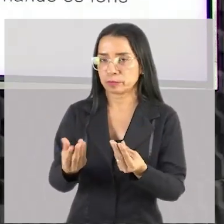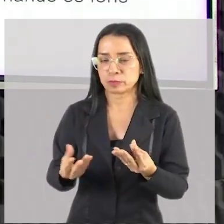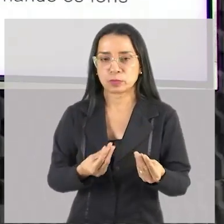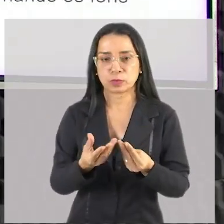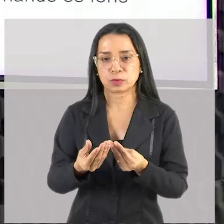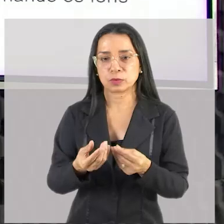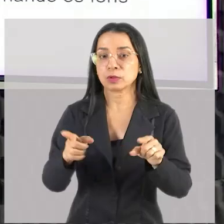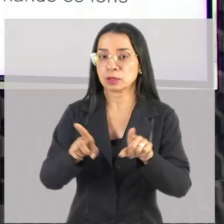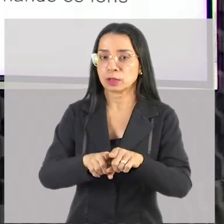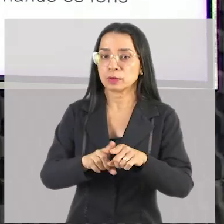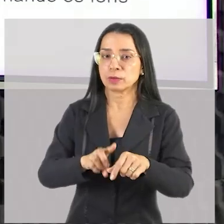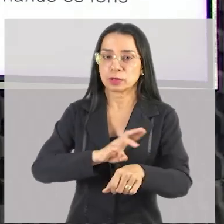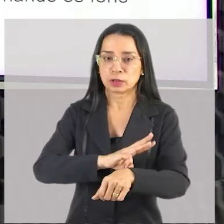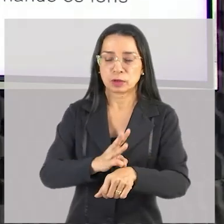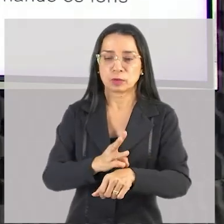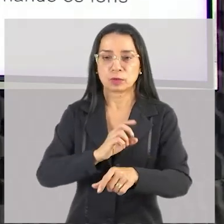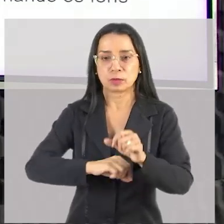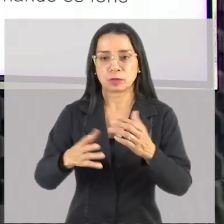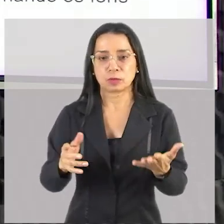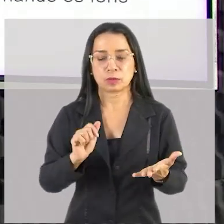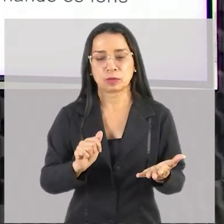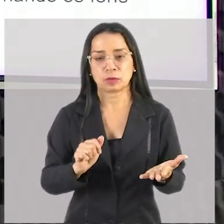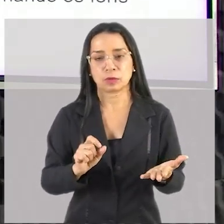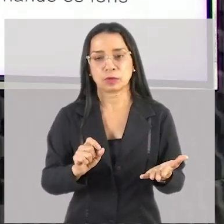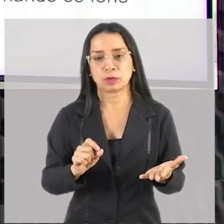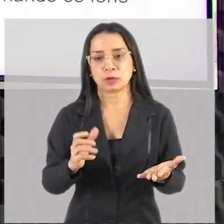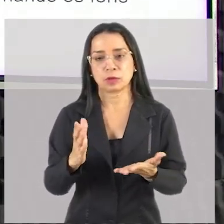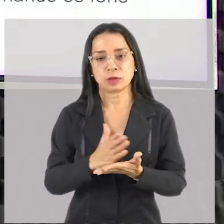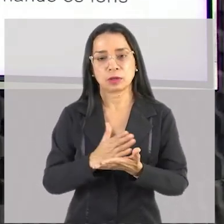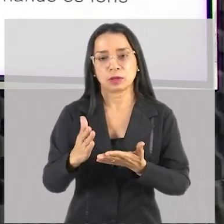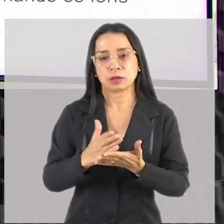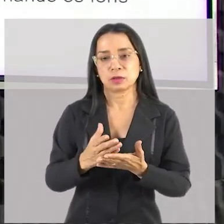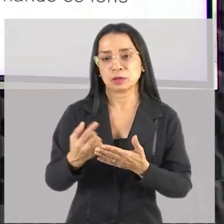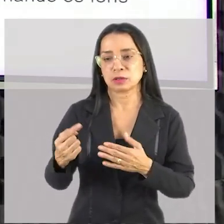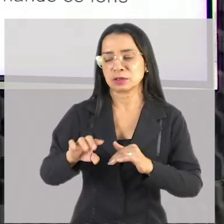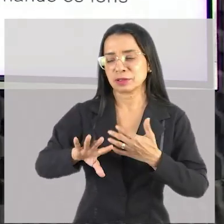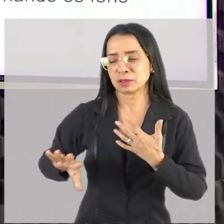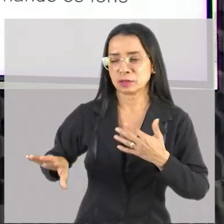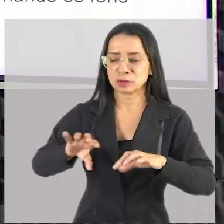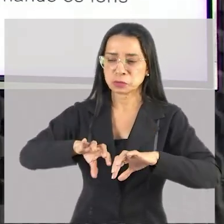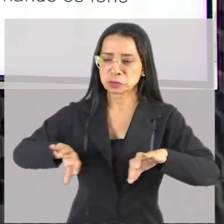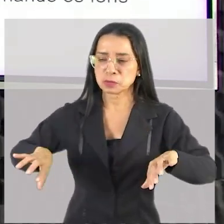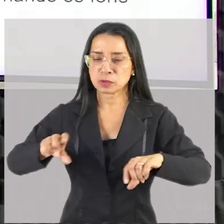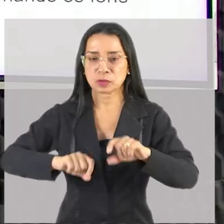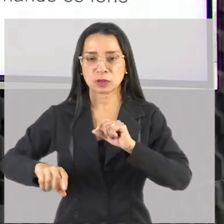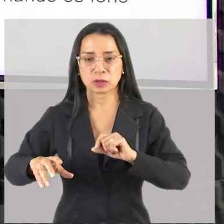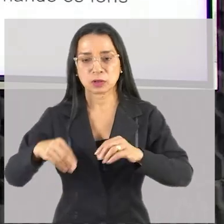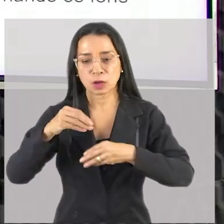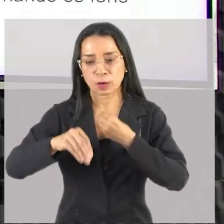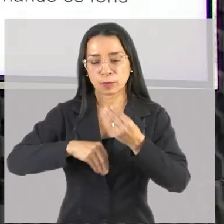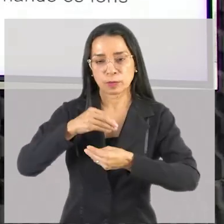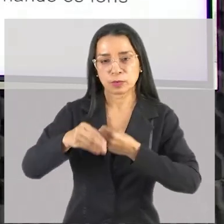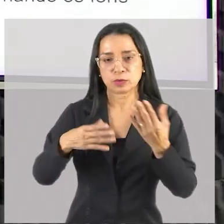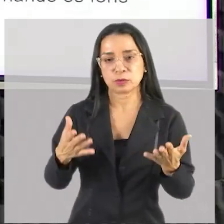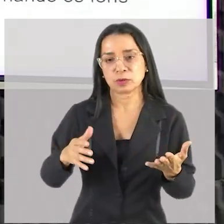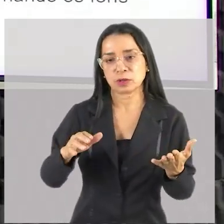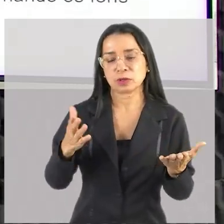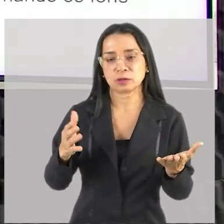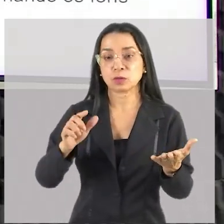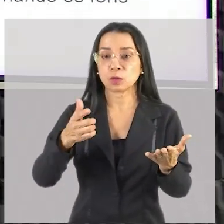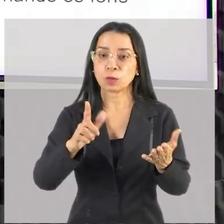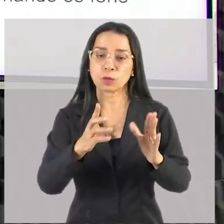Ela está colocando muita coisa de função inorgânica. Às vezes isolado, ou às vezes misturado com a